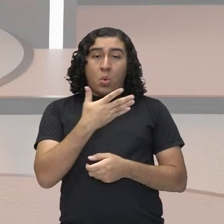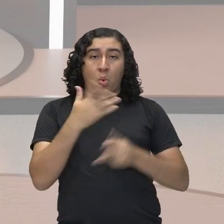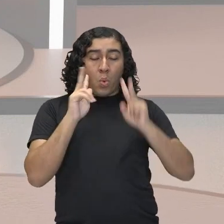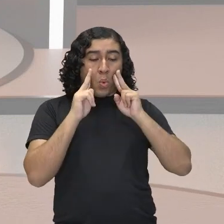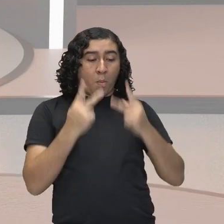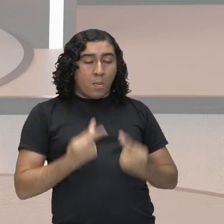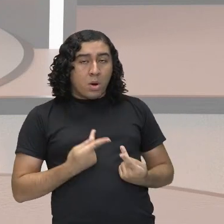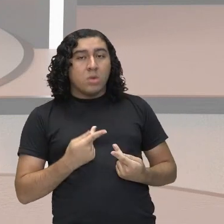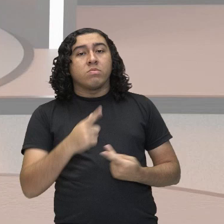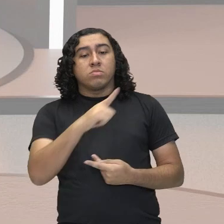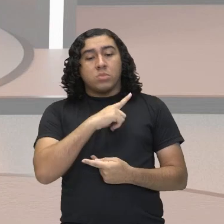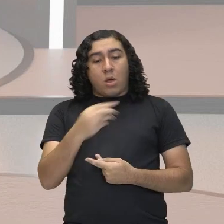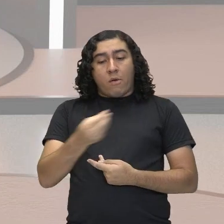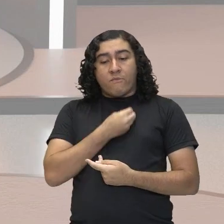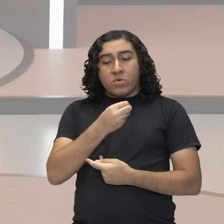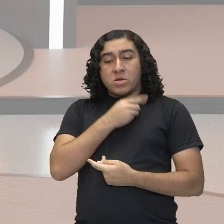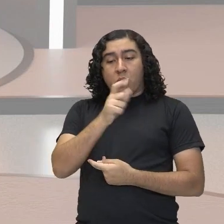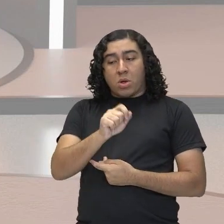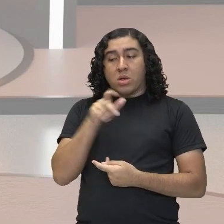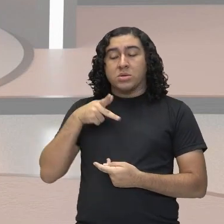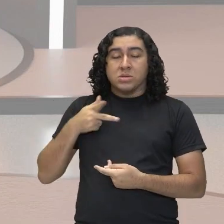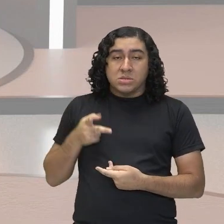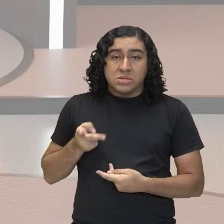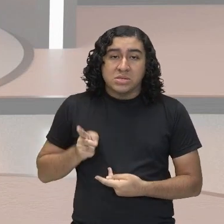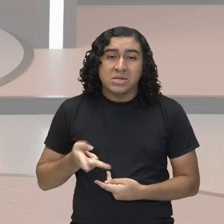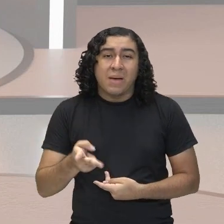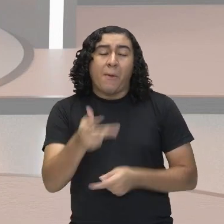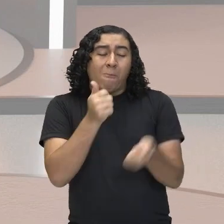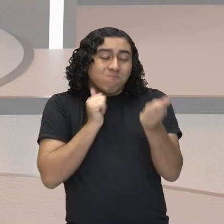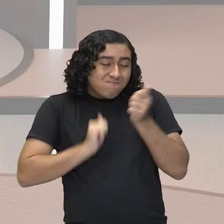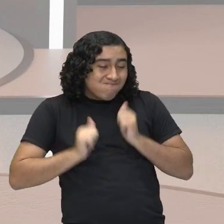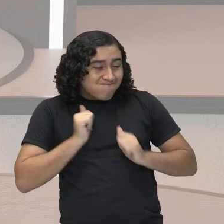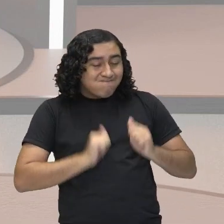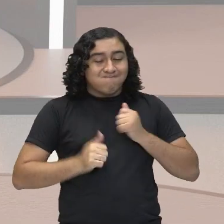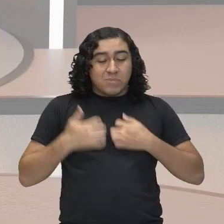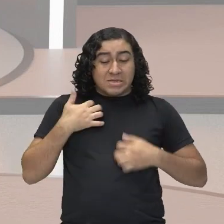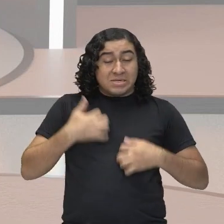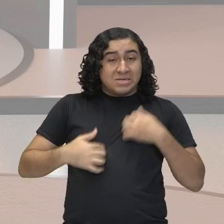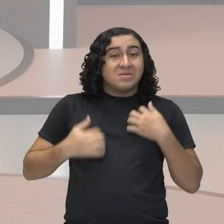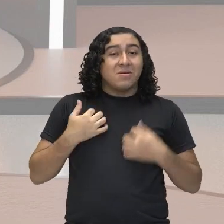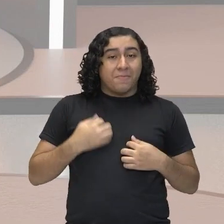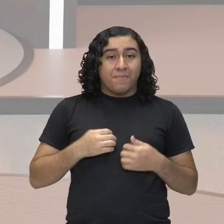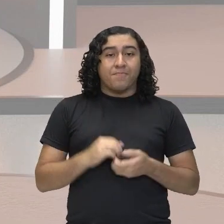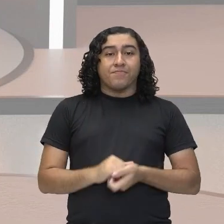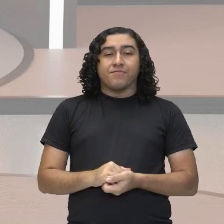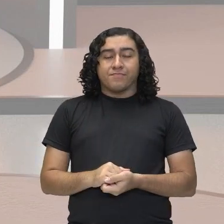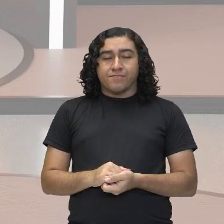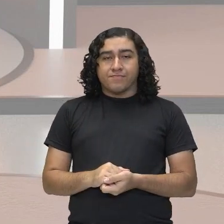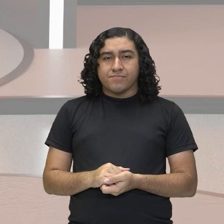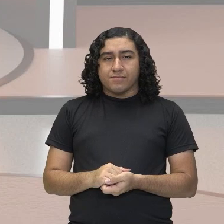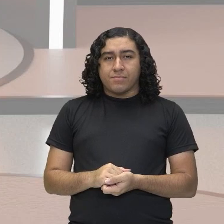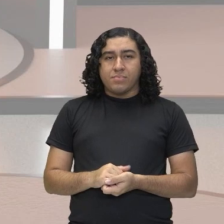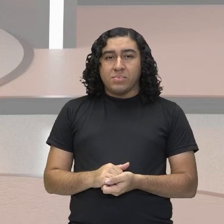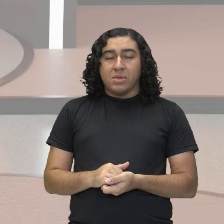vive numa eterna angústia, tá bom? Numa eterna angústia, o